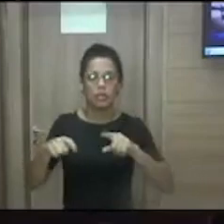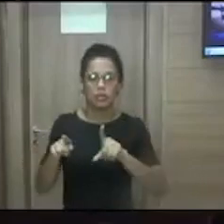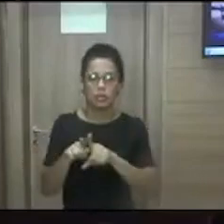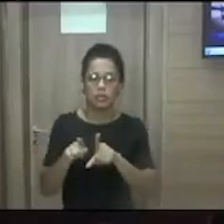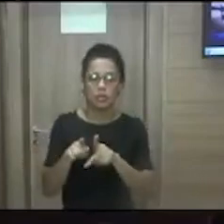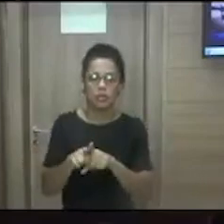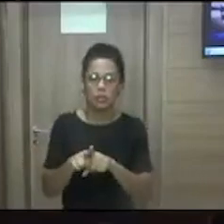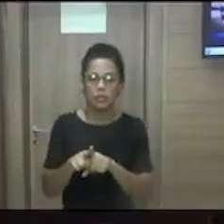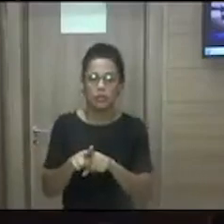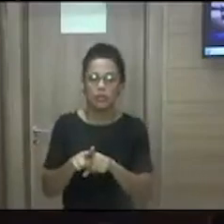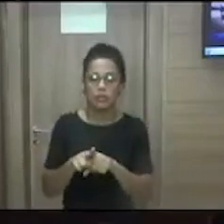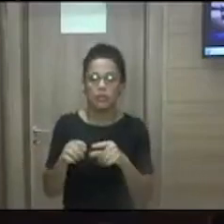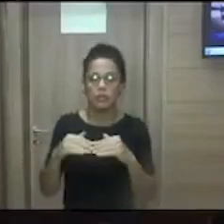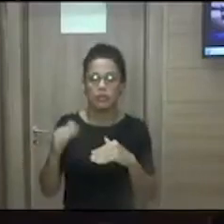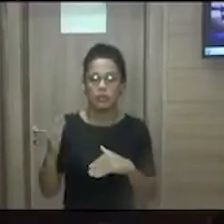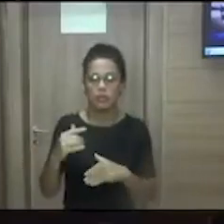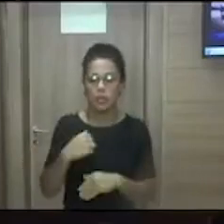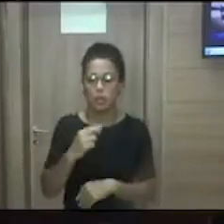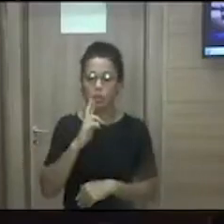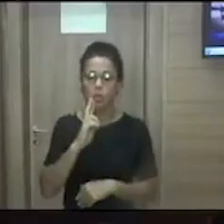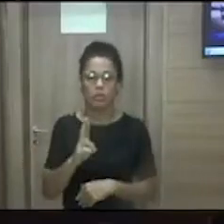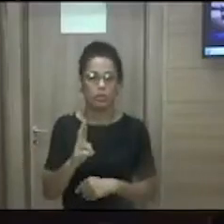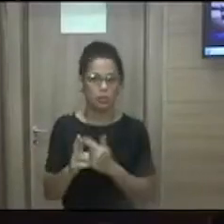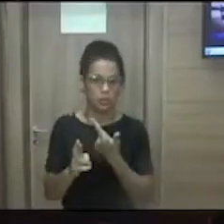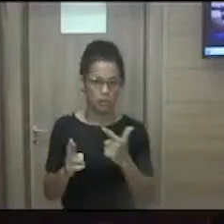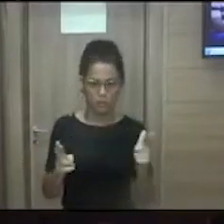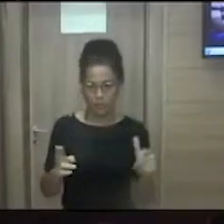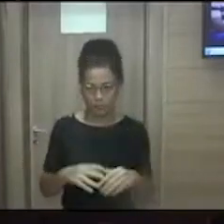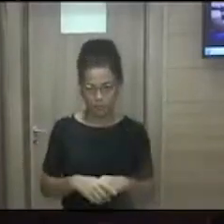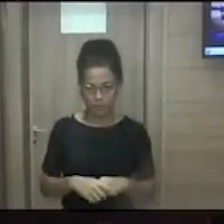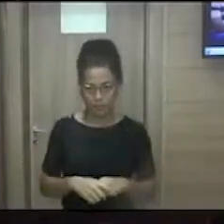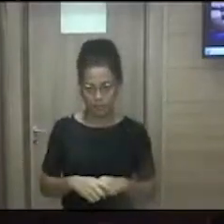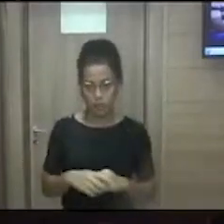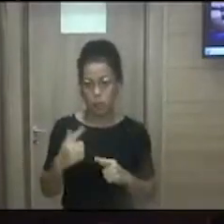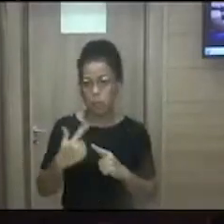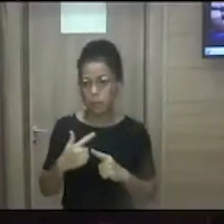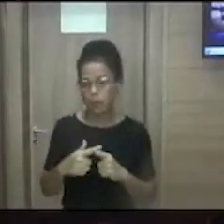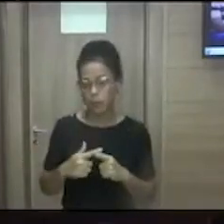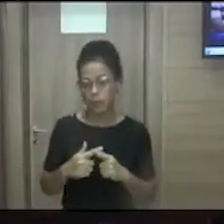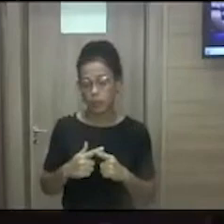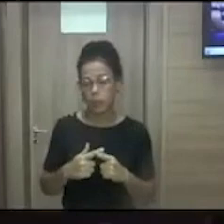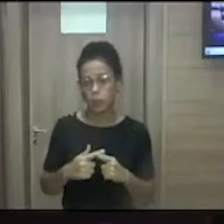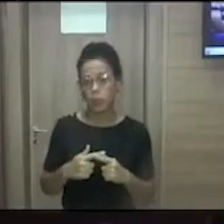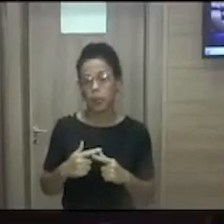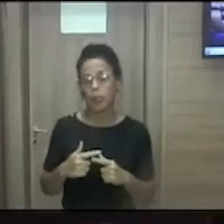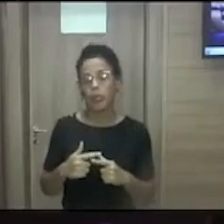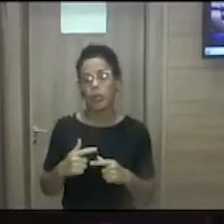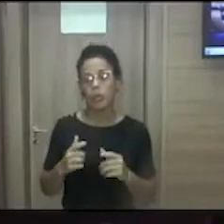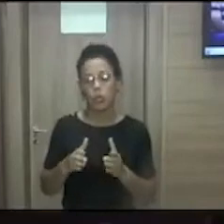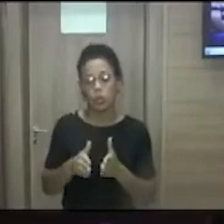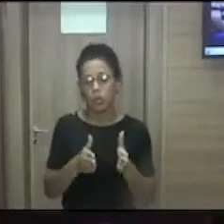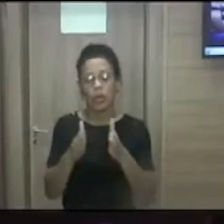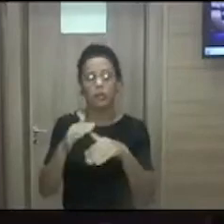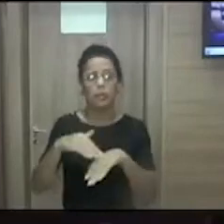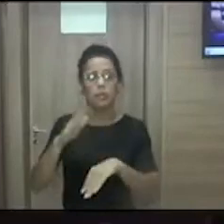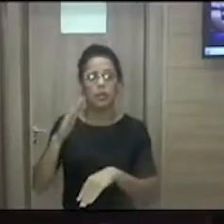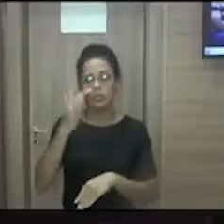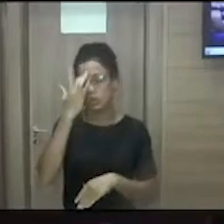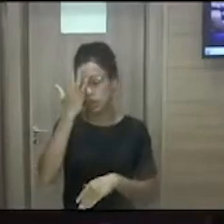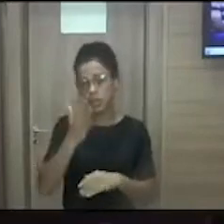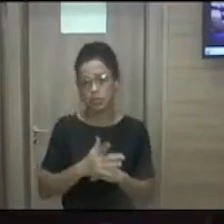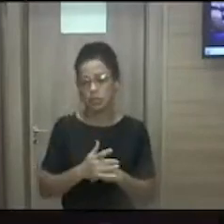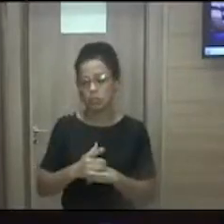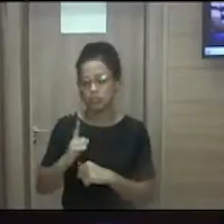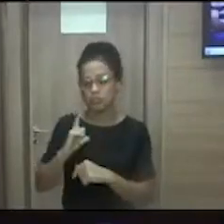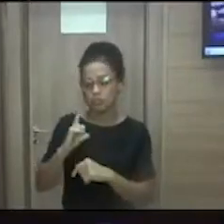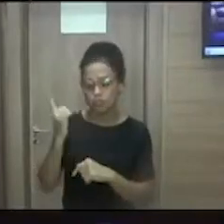do que nunca. Então, eu não tenho resposta para isso, porque quase sempre o caminho mais fácil é que a atenção especializada